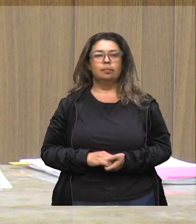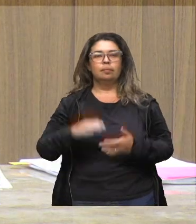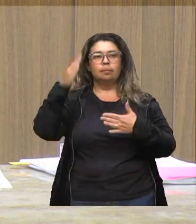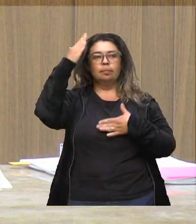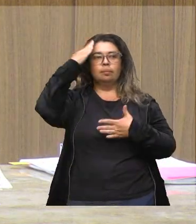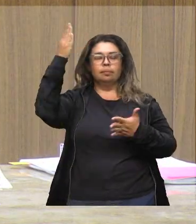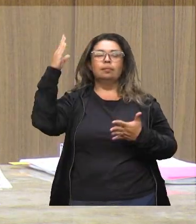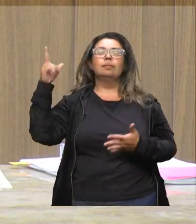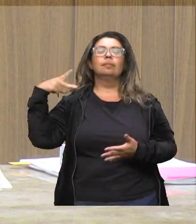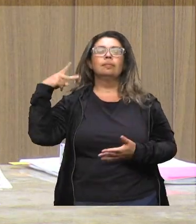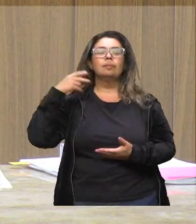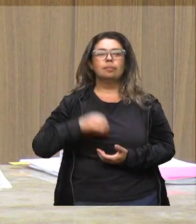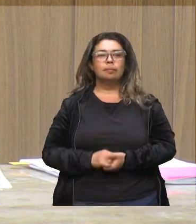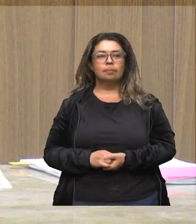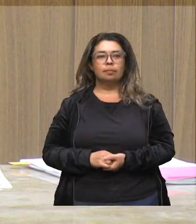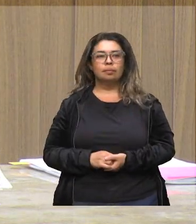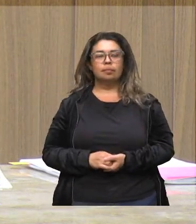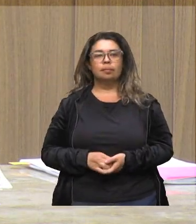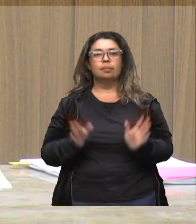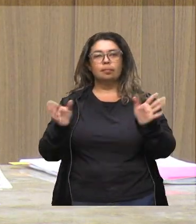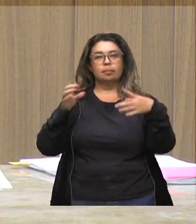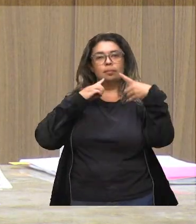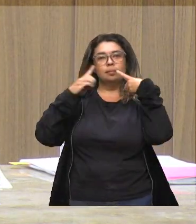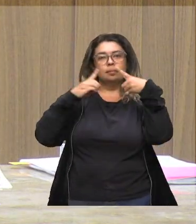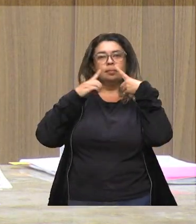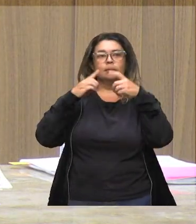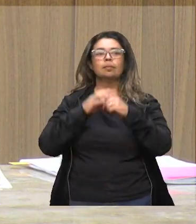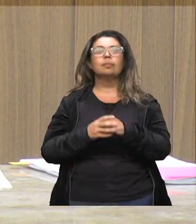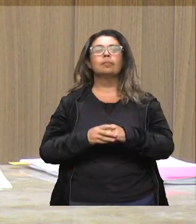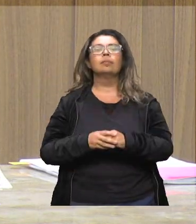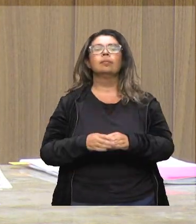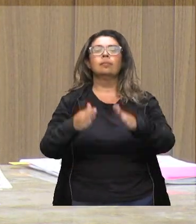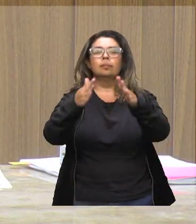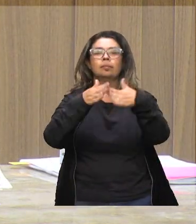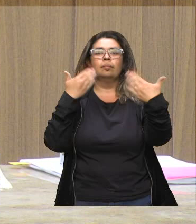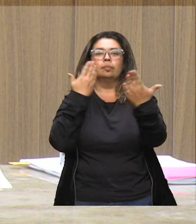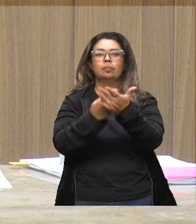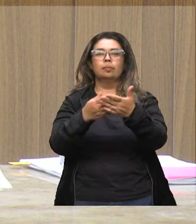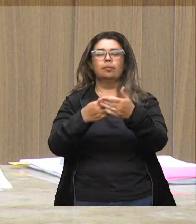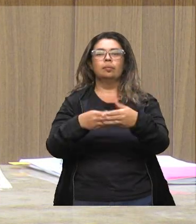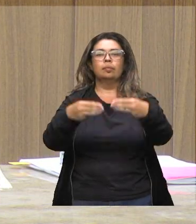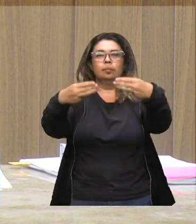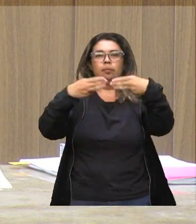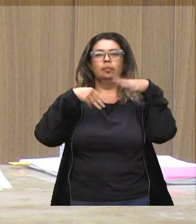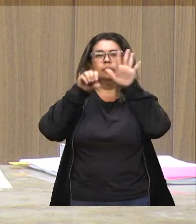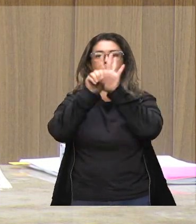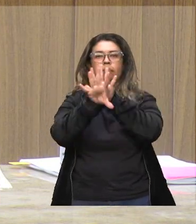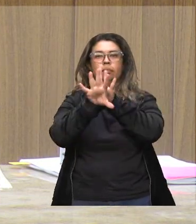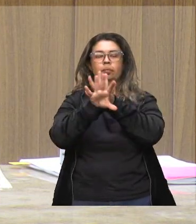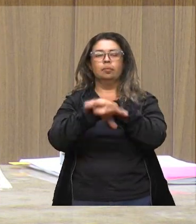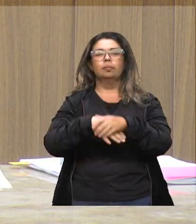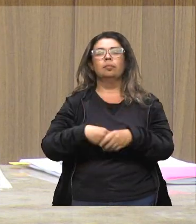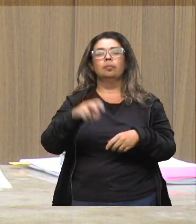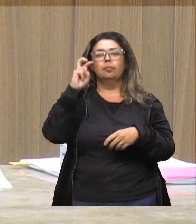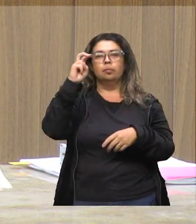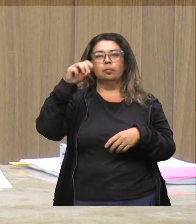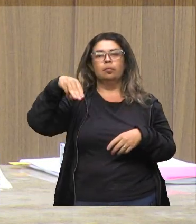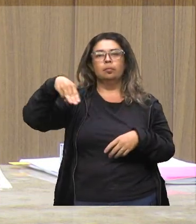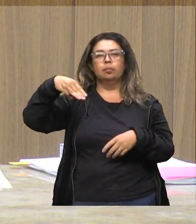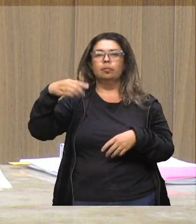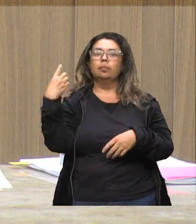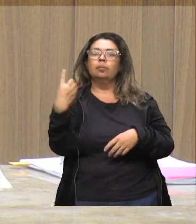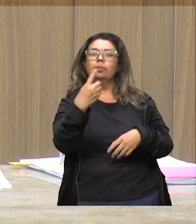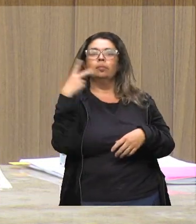Obrigada, vereador. Coloco em discussão os requerimentos, moções e indicações pelo prazo de 5 minutos